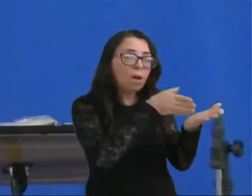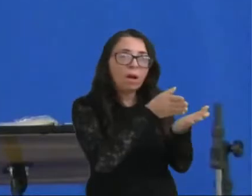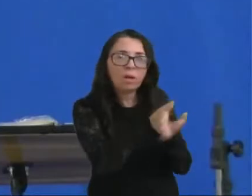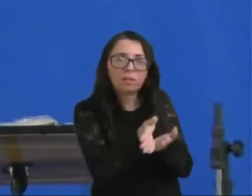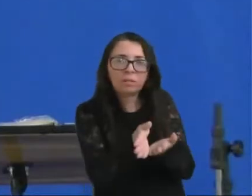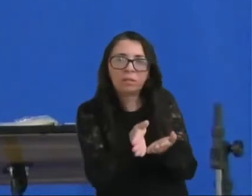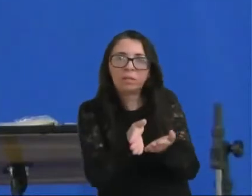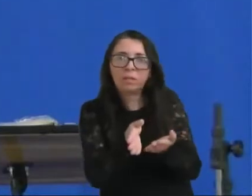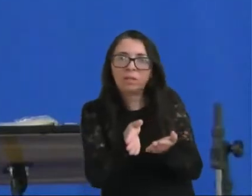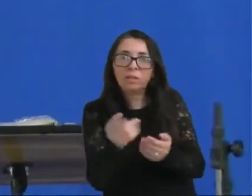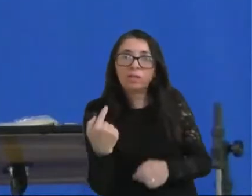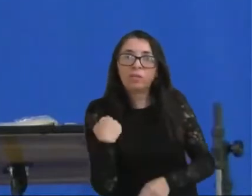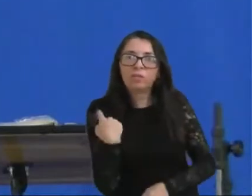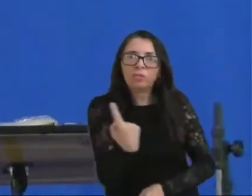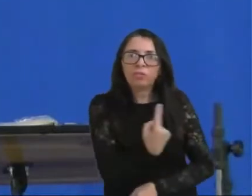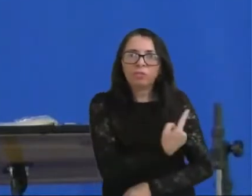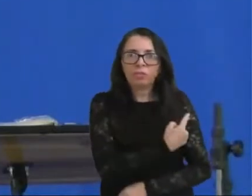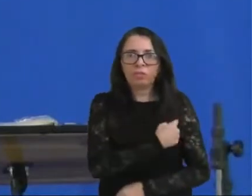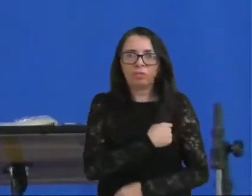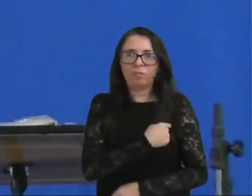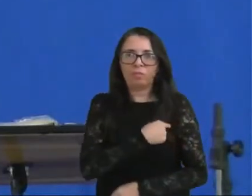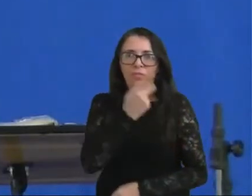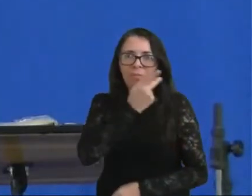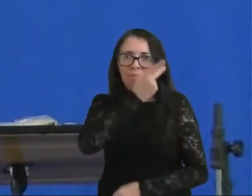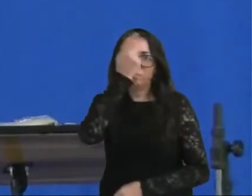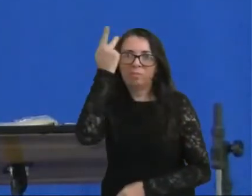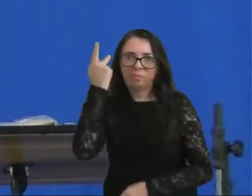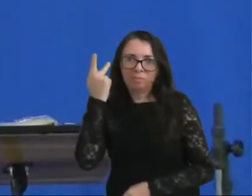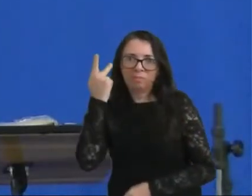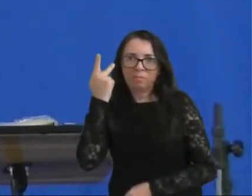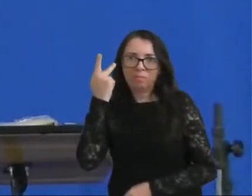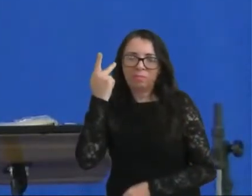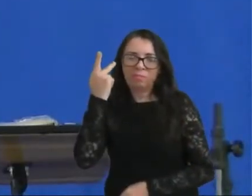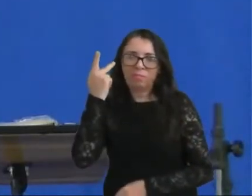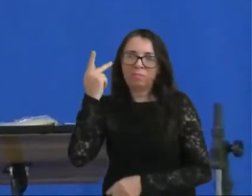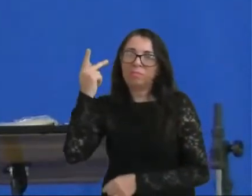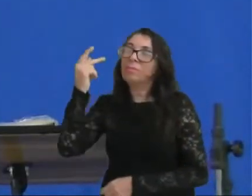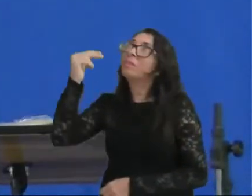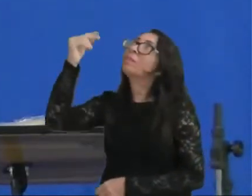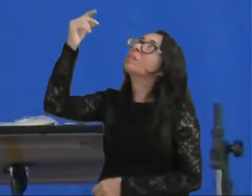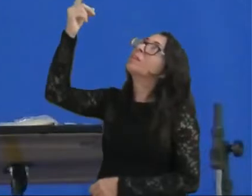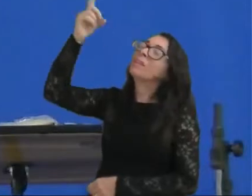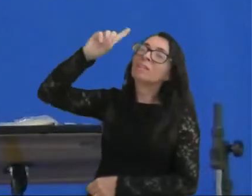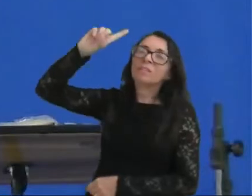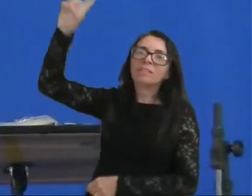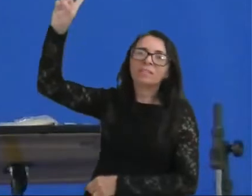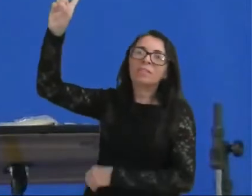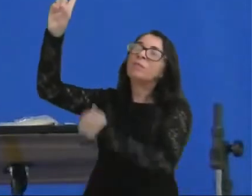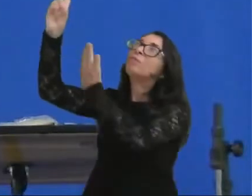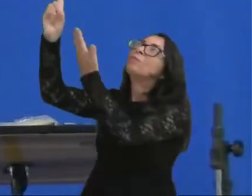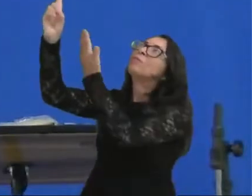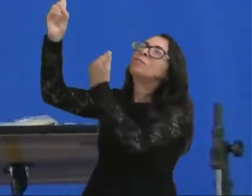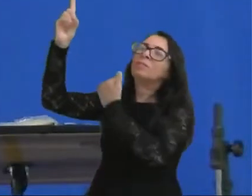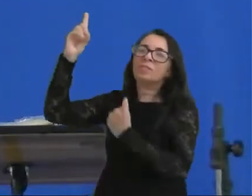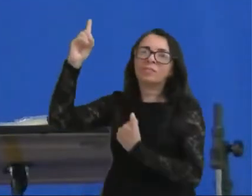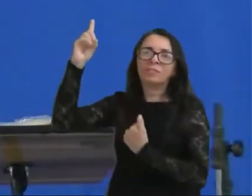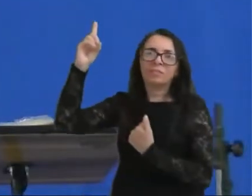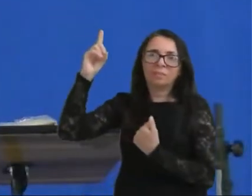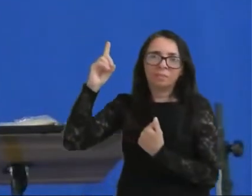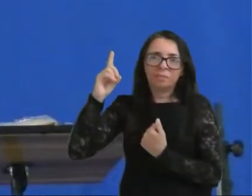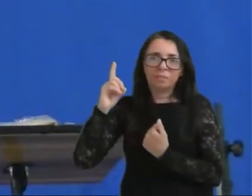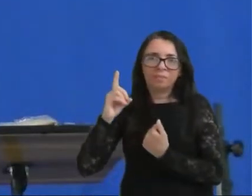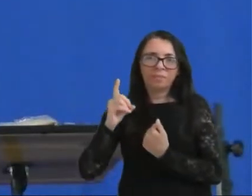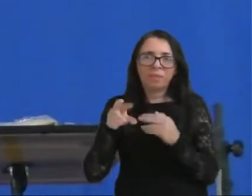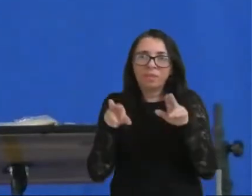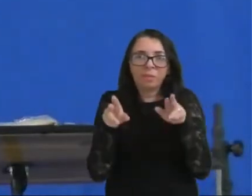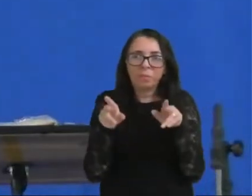Éfeso era uma maior e mais rica cidade no período. A mais importante cidade